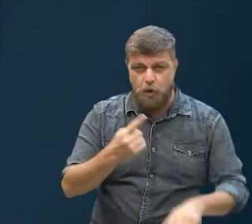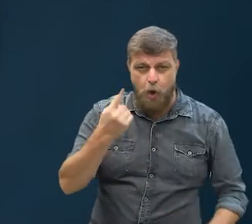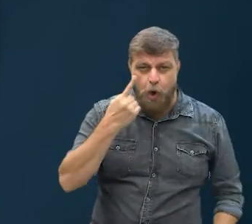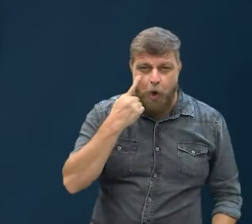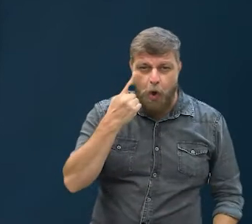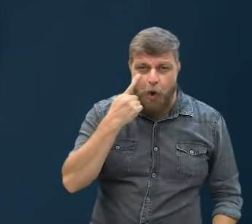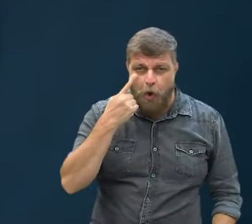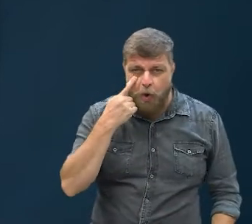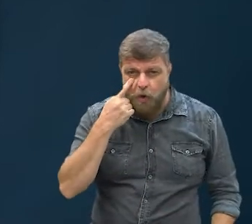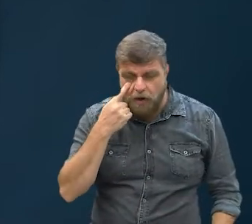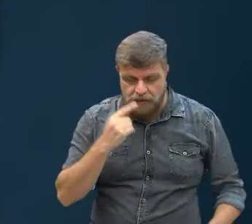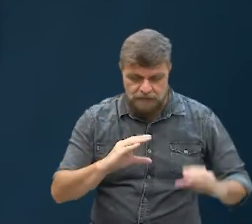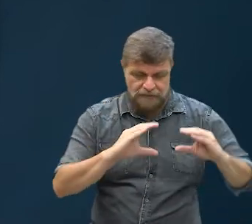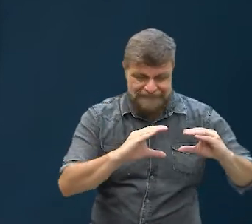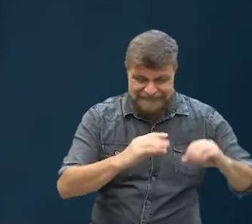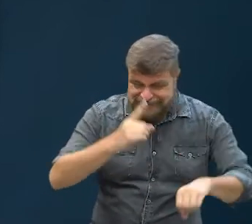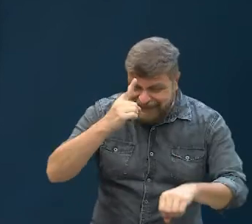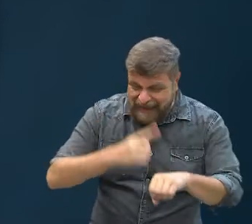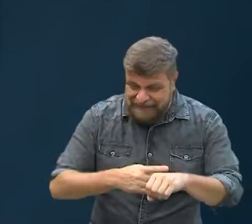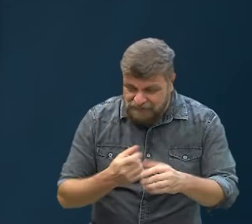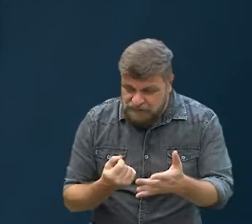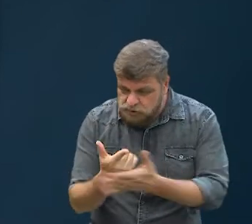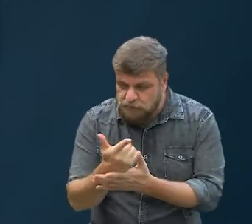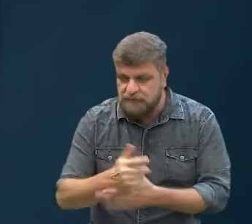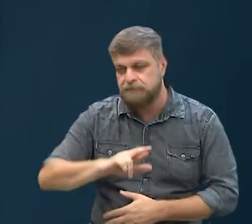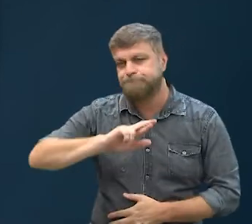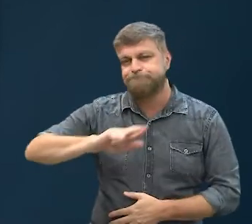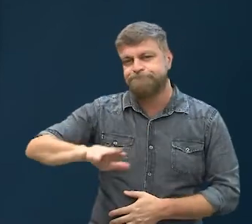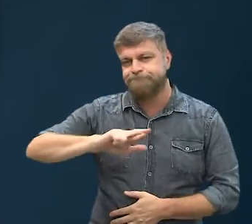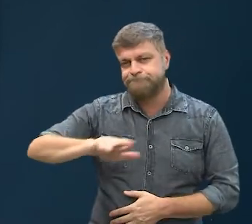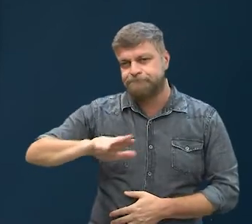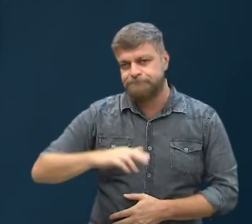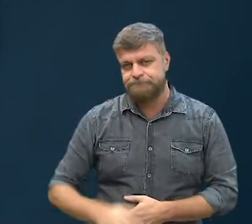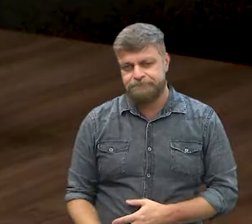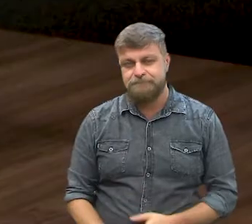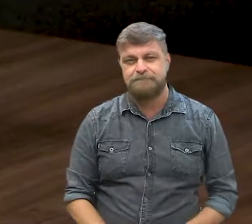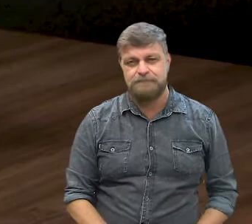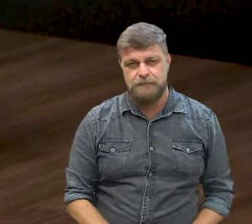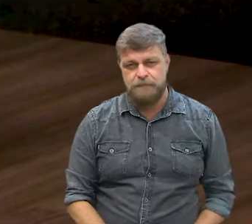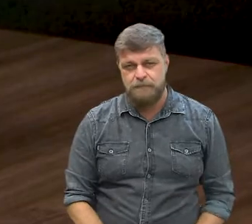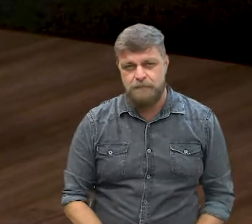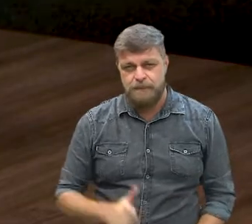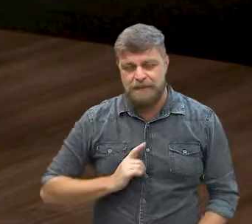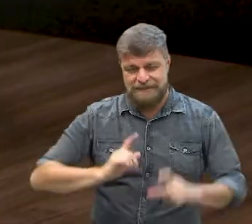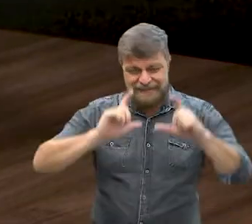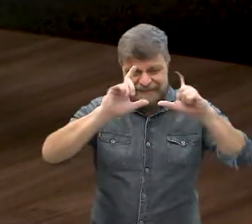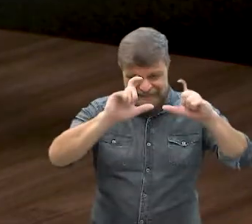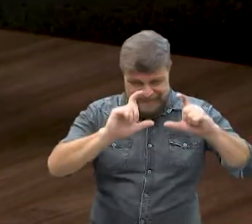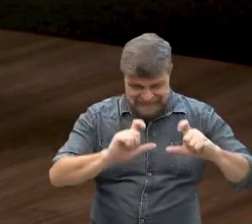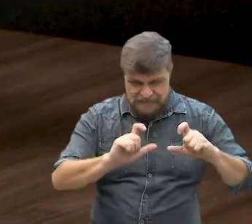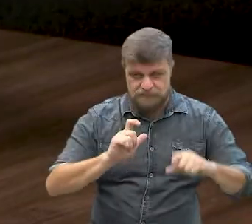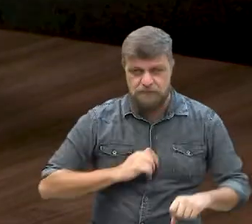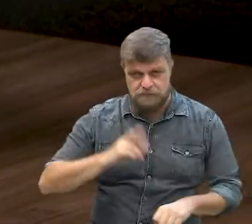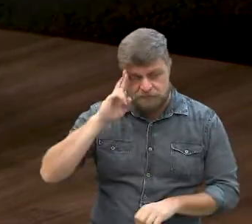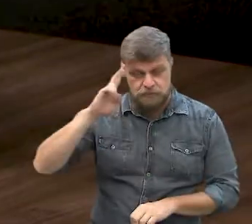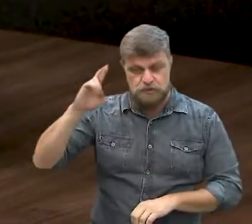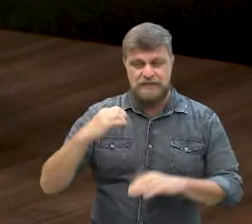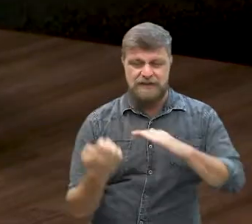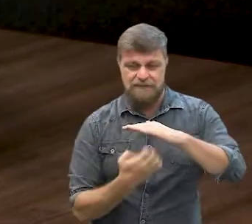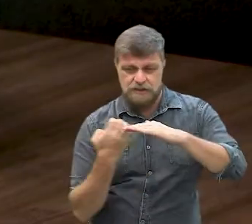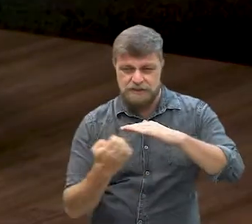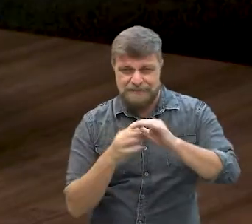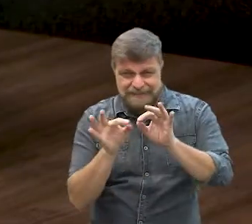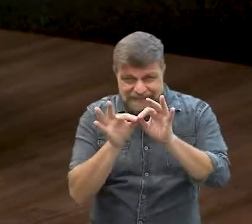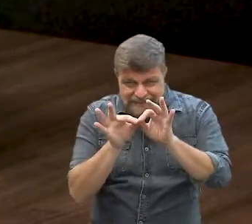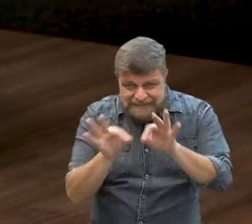olha, propaganda o lanche é assim, mas na hora de comprar ele é totalmente diferente. Então essas fotos desses empreendedores, principalmente